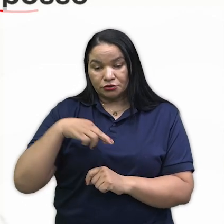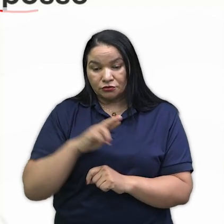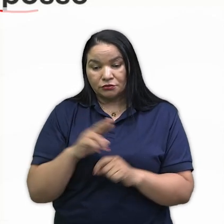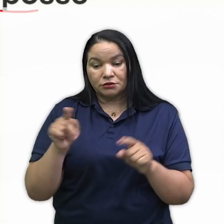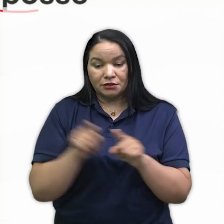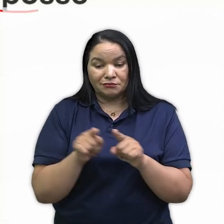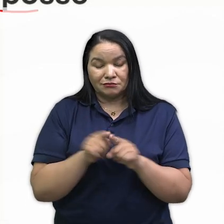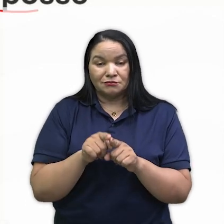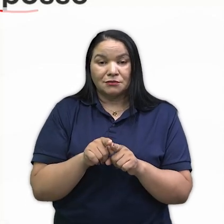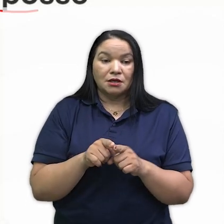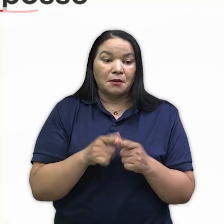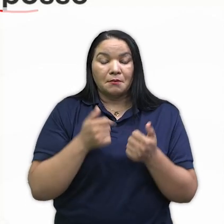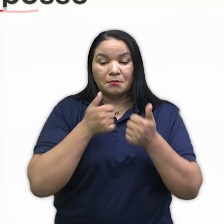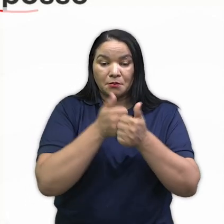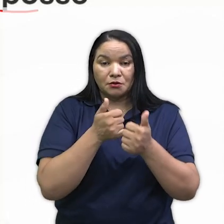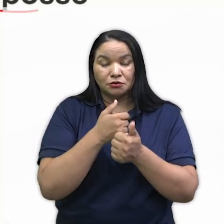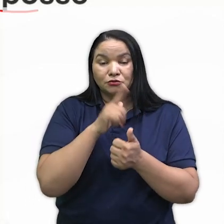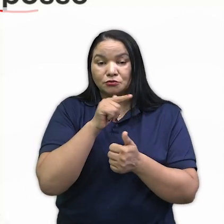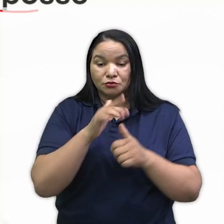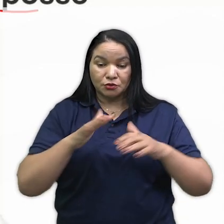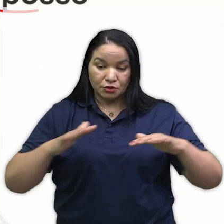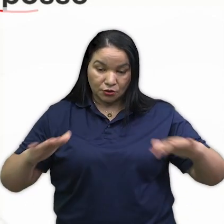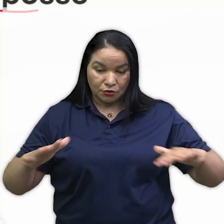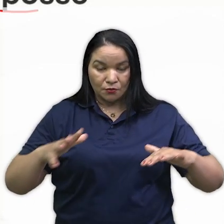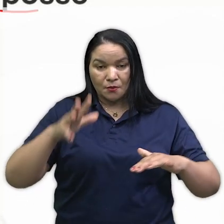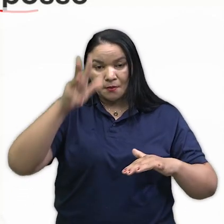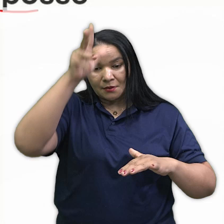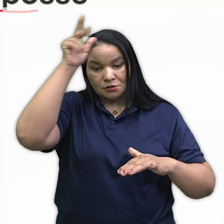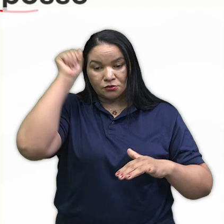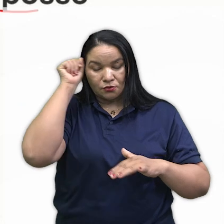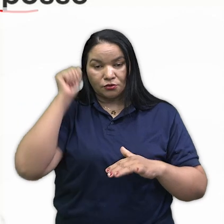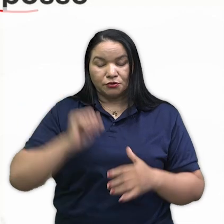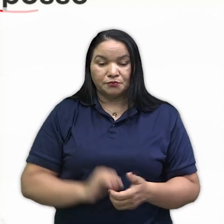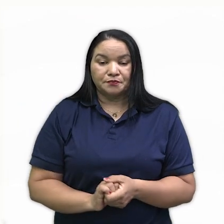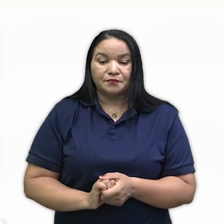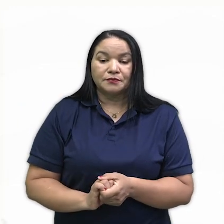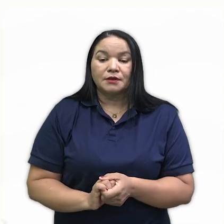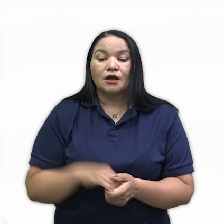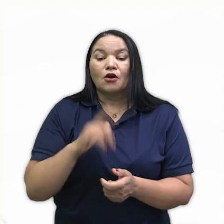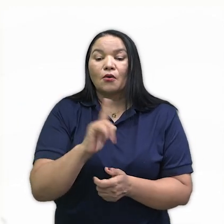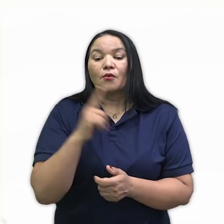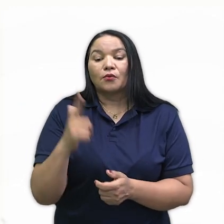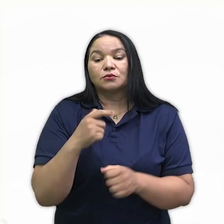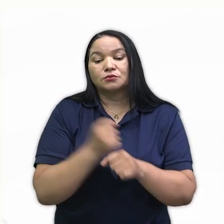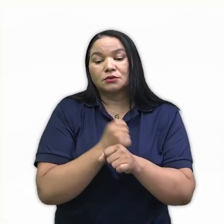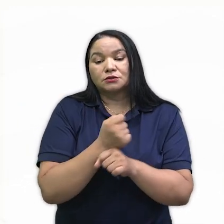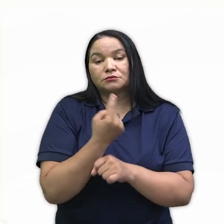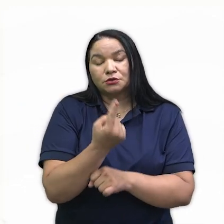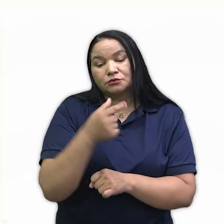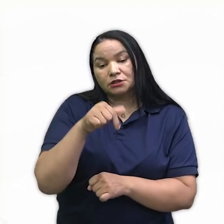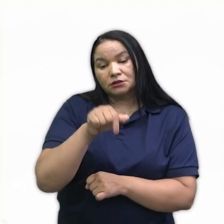rios da Amazônia, em especial do rio Amazonas. Temos em